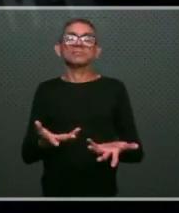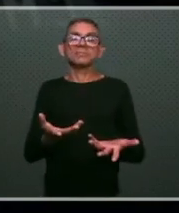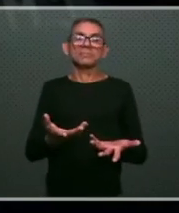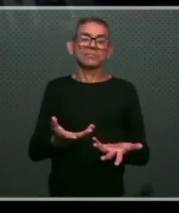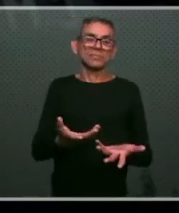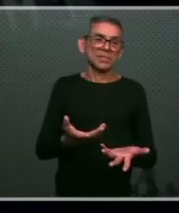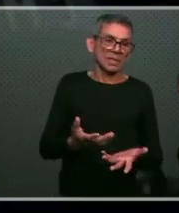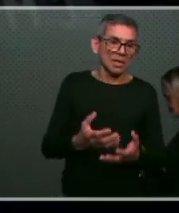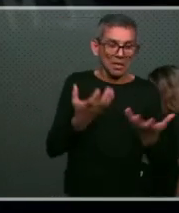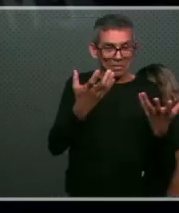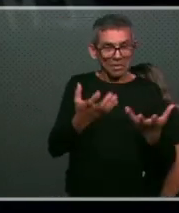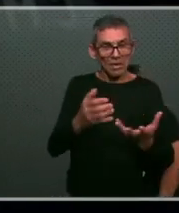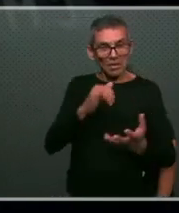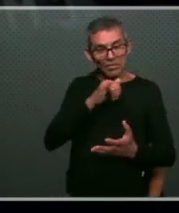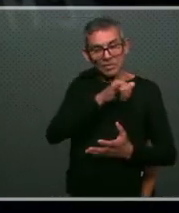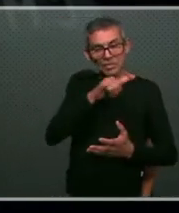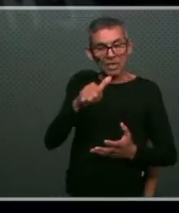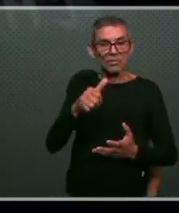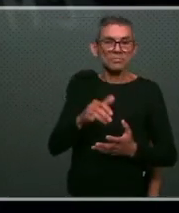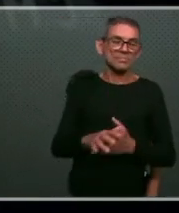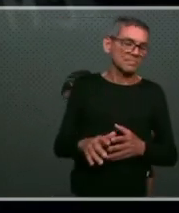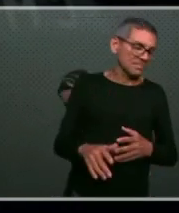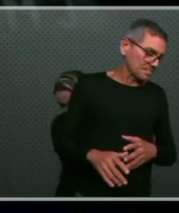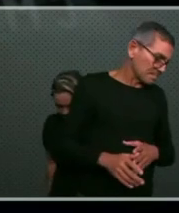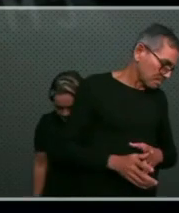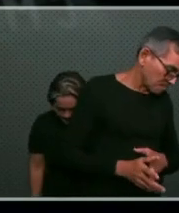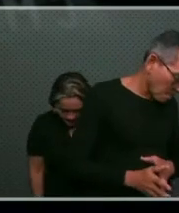eu quero dizer o seguinte,